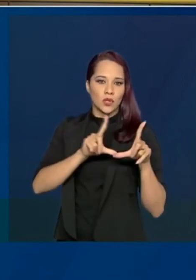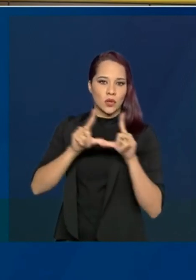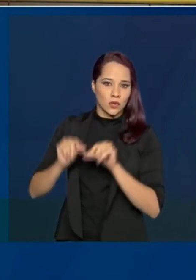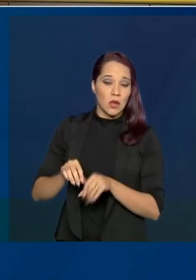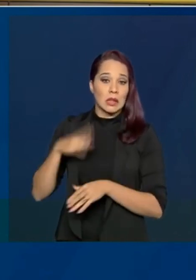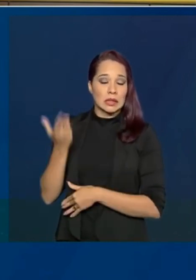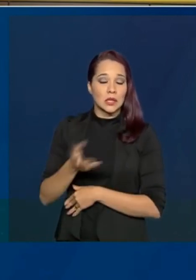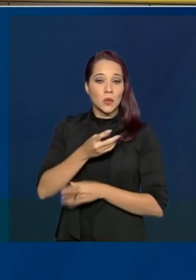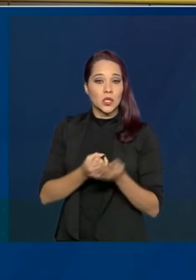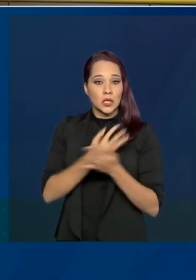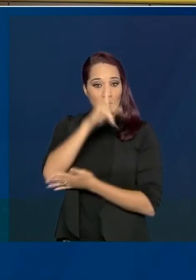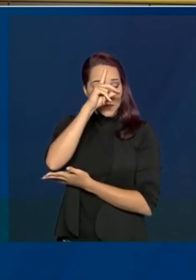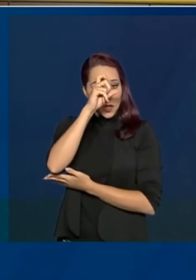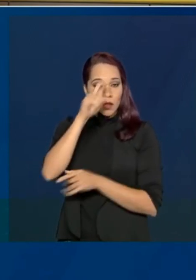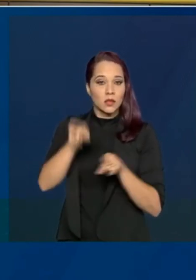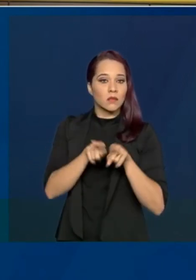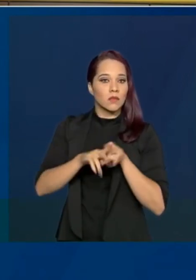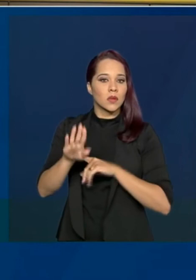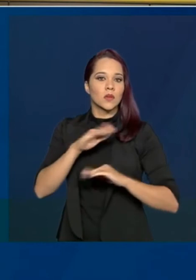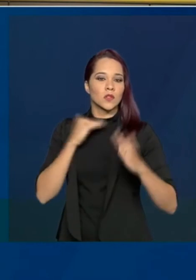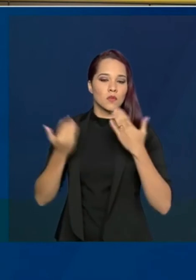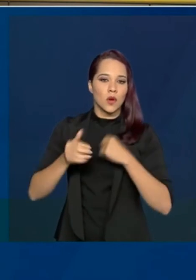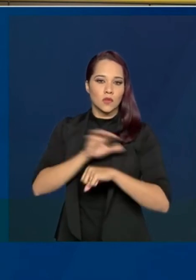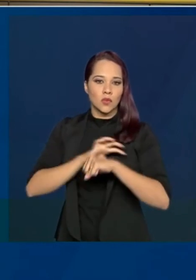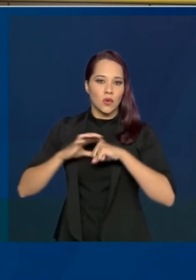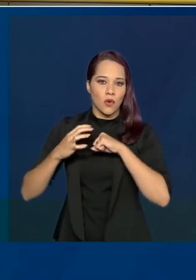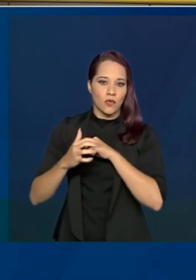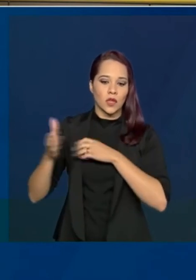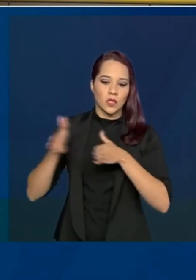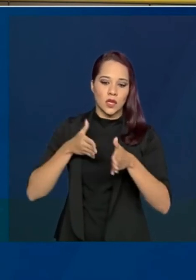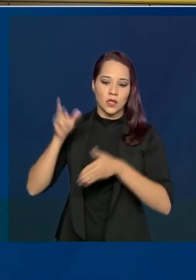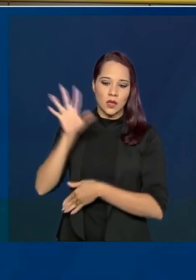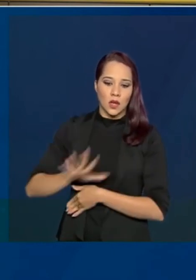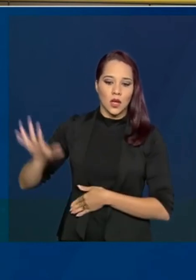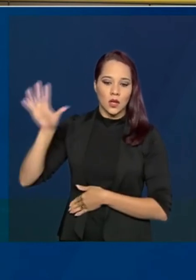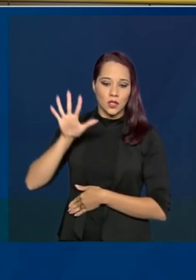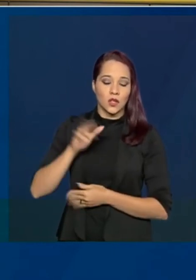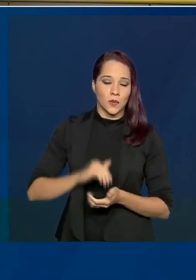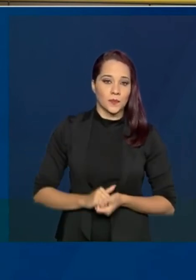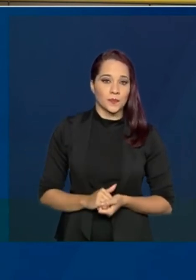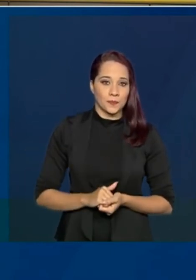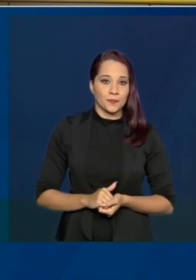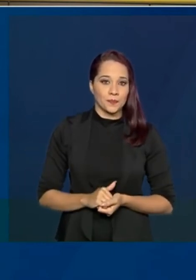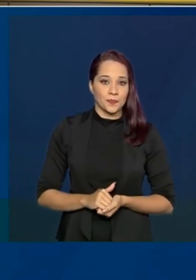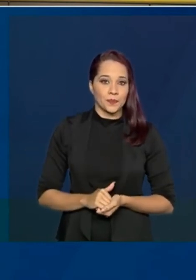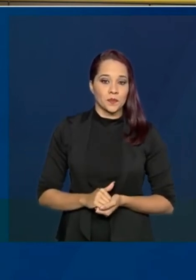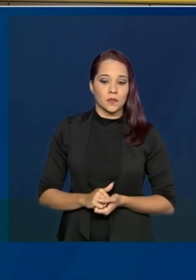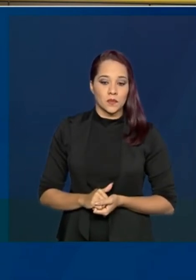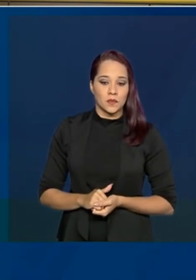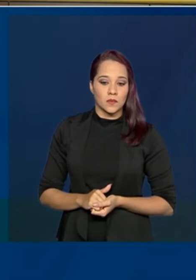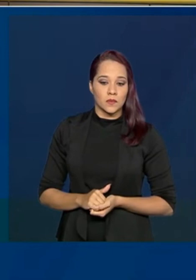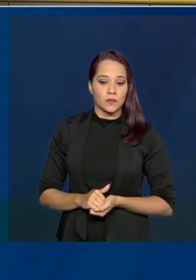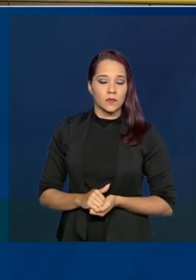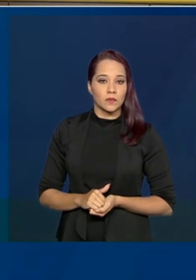tanto de hospitalizações quanto de óbitos por Covid nessa região, ainda de forma bastante